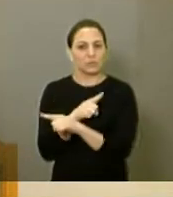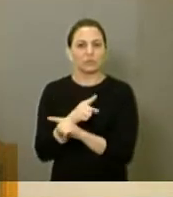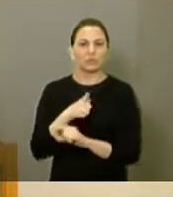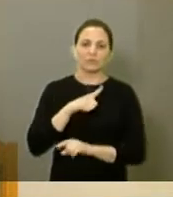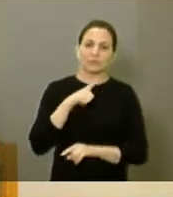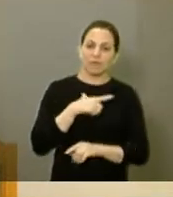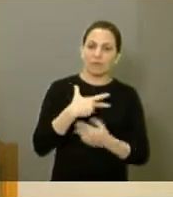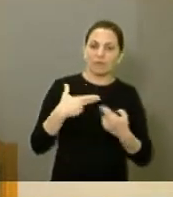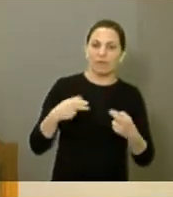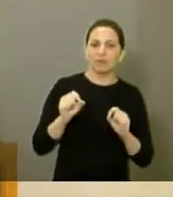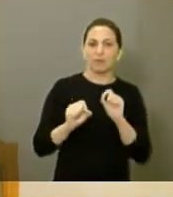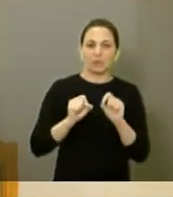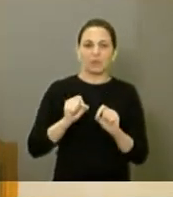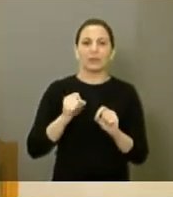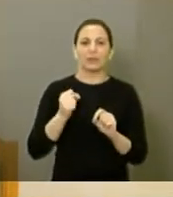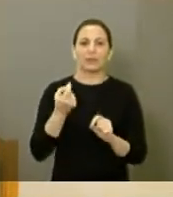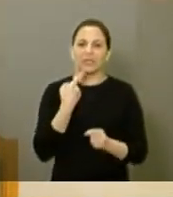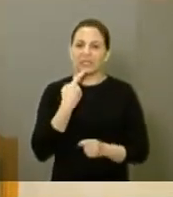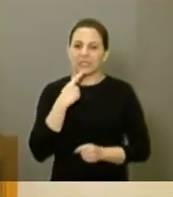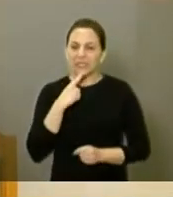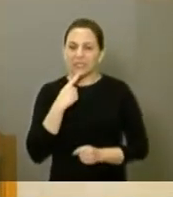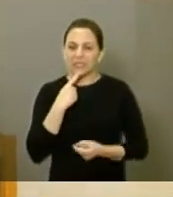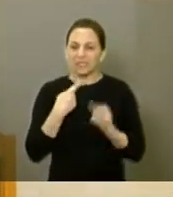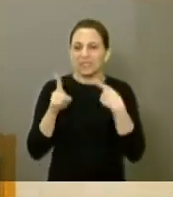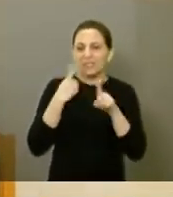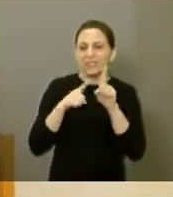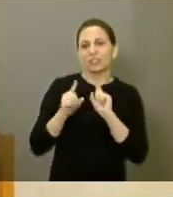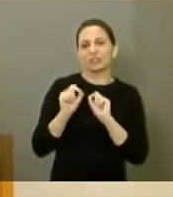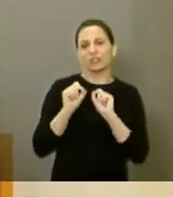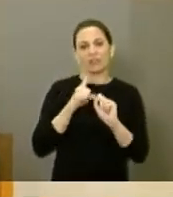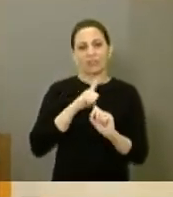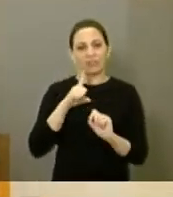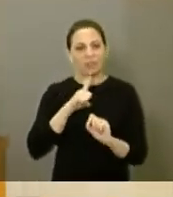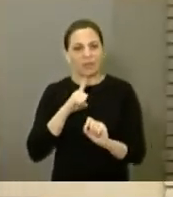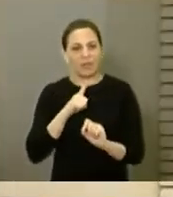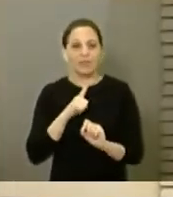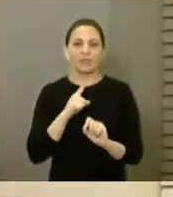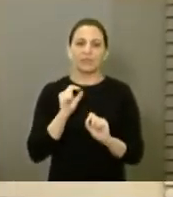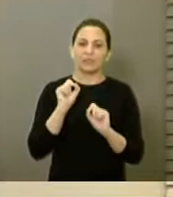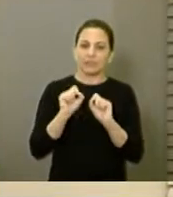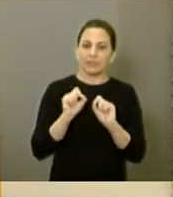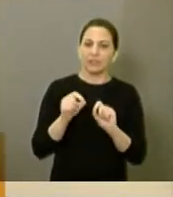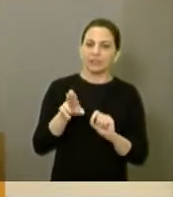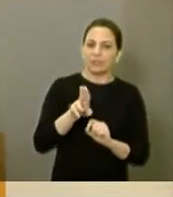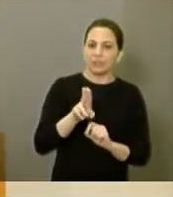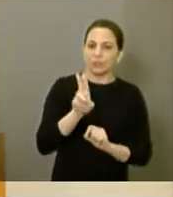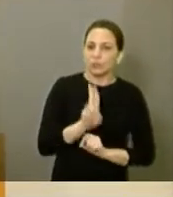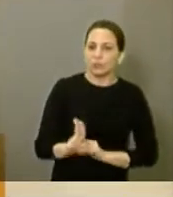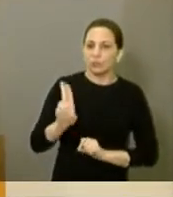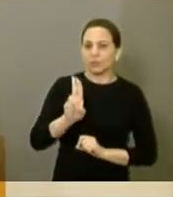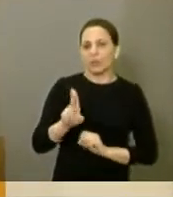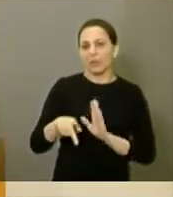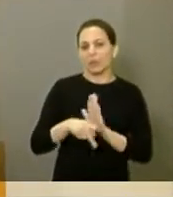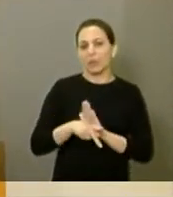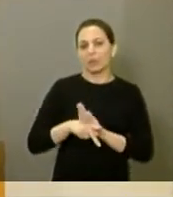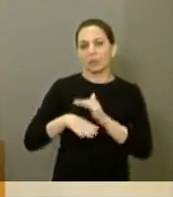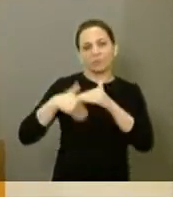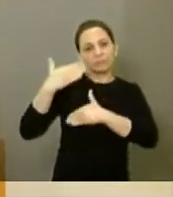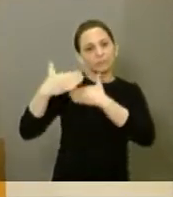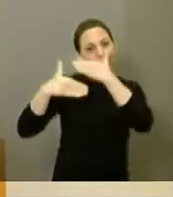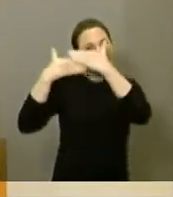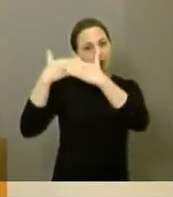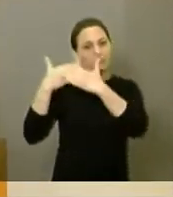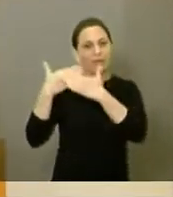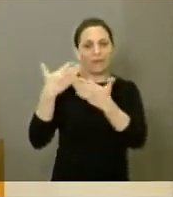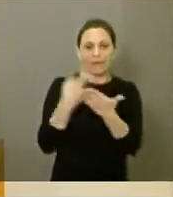fato que é plausível de crítica é verdade que isso sirva pra nos amadurecer para poder acertar onde